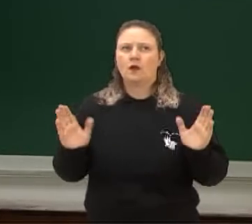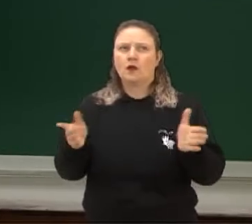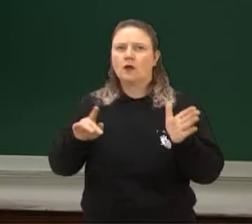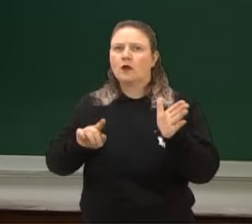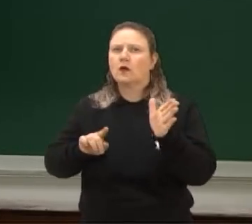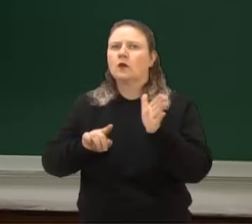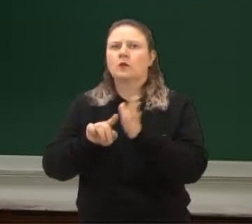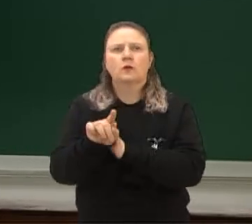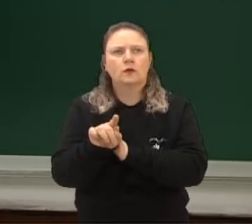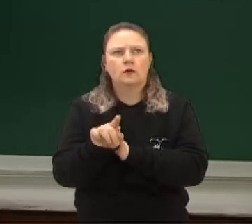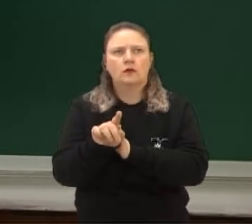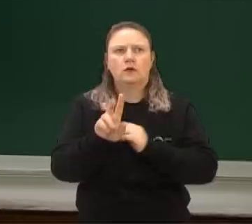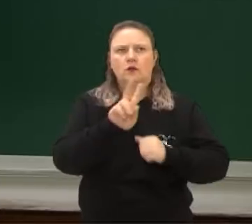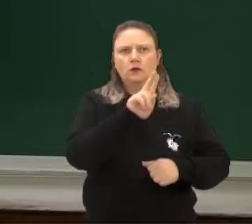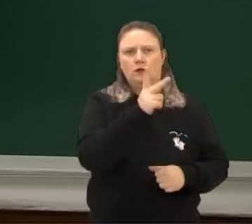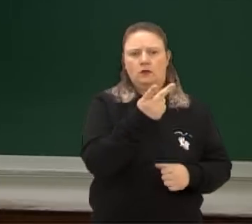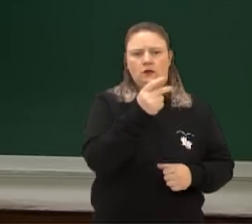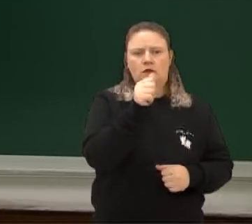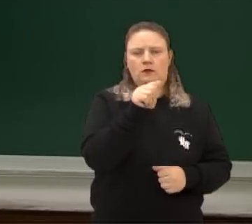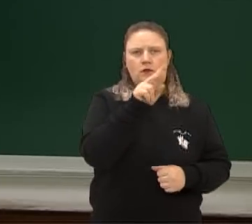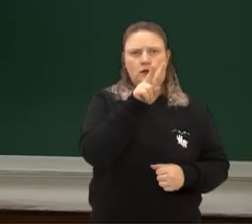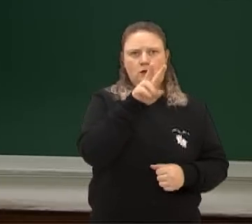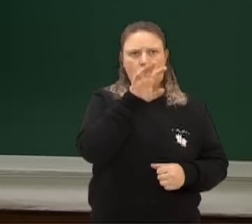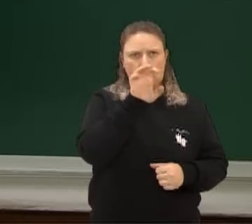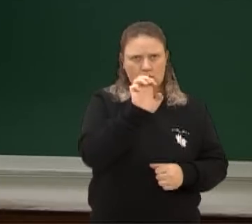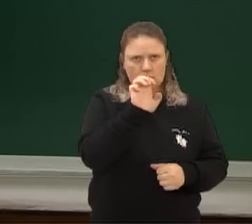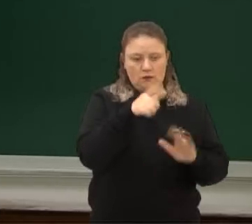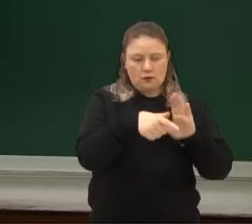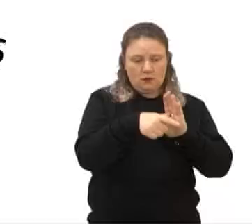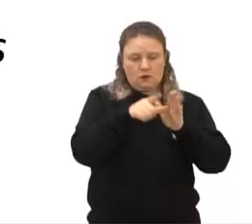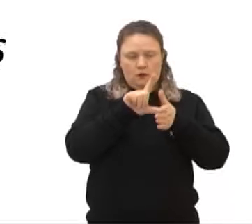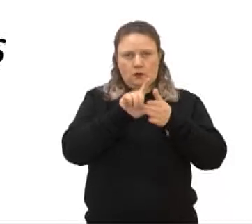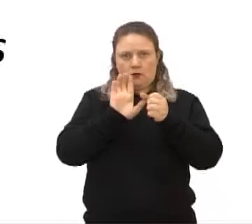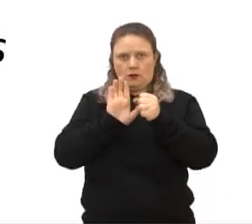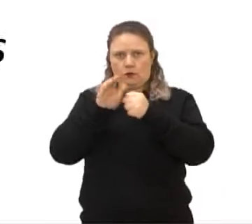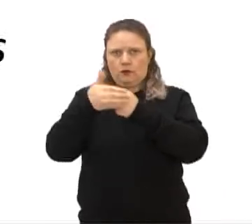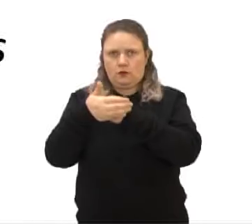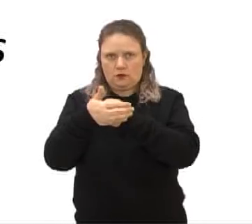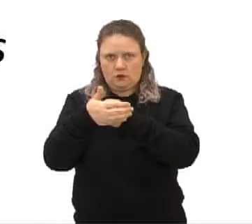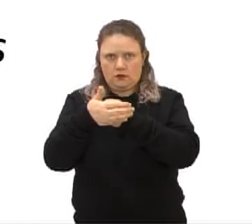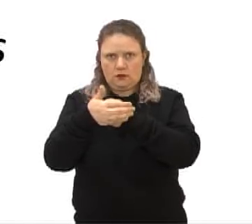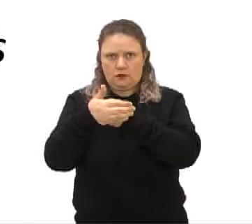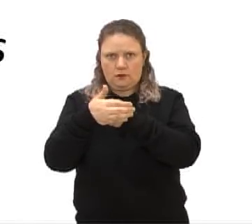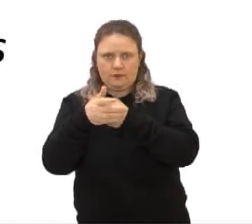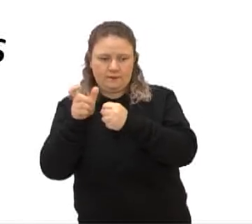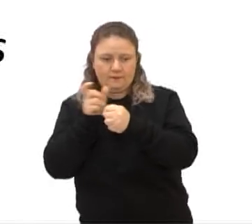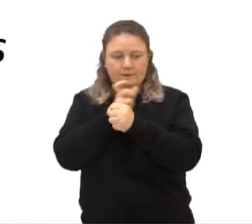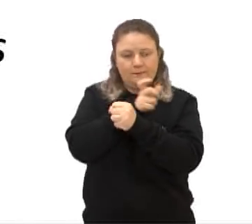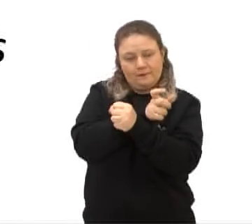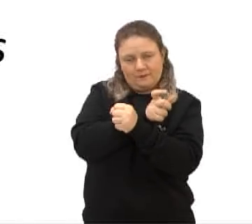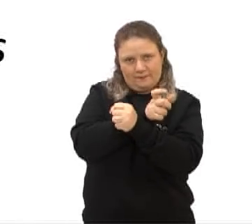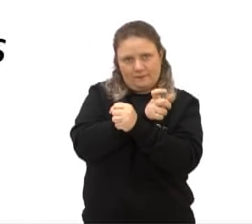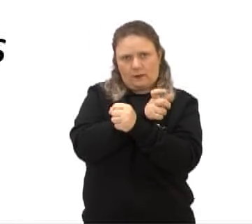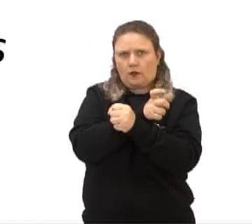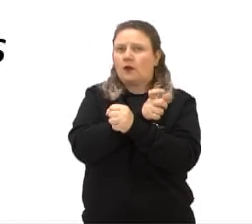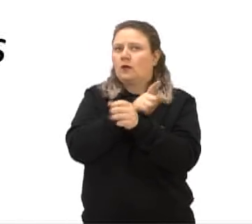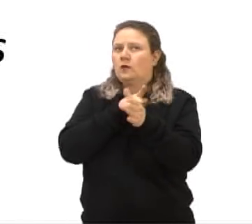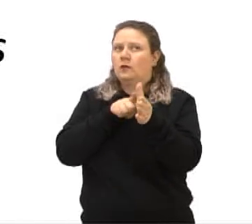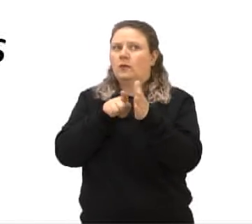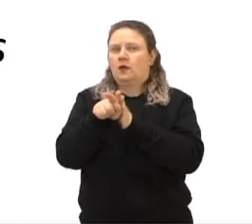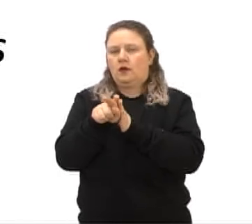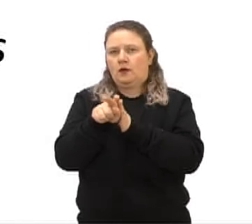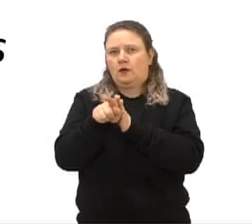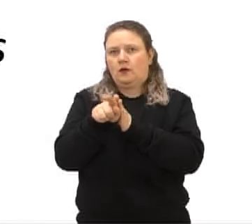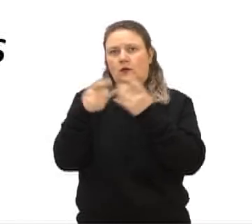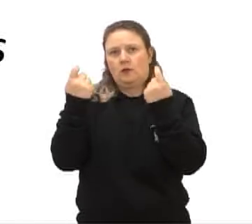o have ou o has, ele vem antes do sujeito na frase. E é claro, como ele é uma pergunta, lá no final a